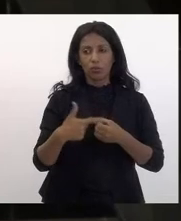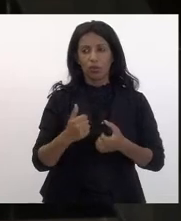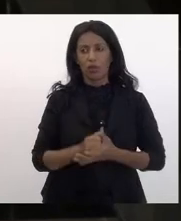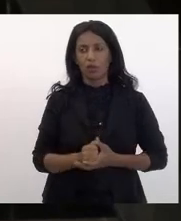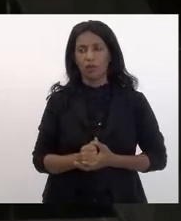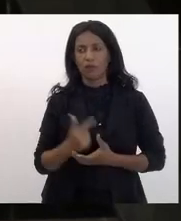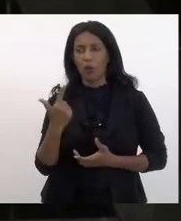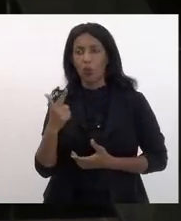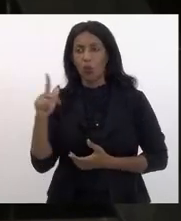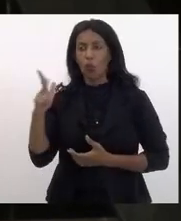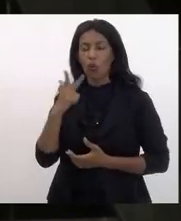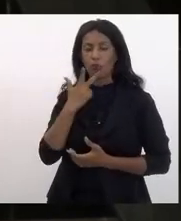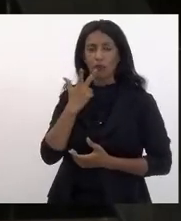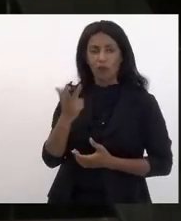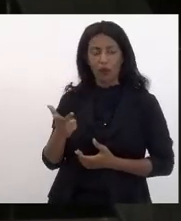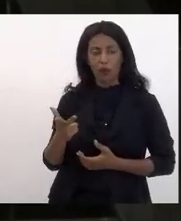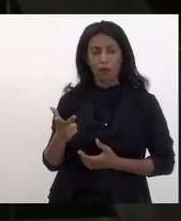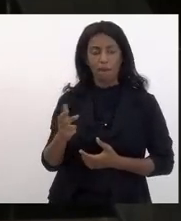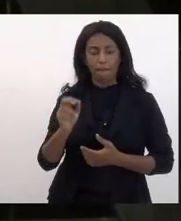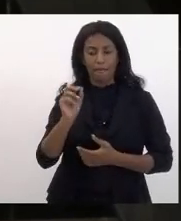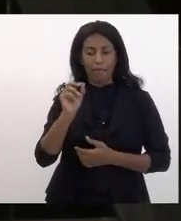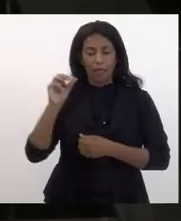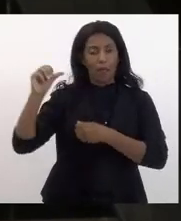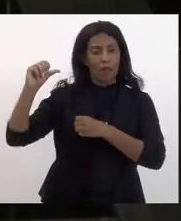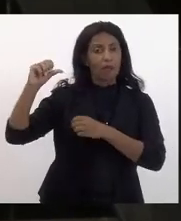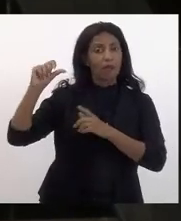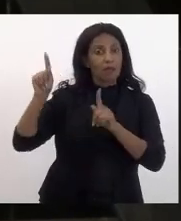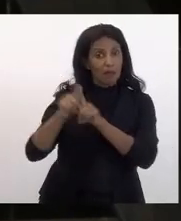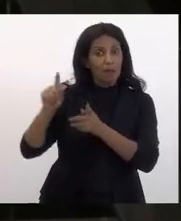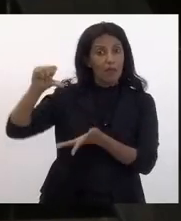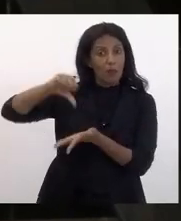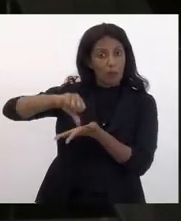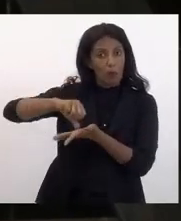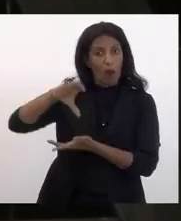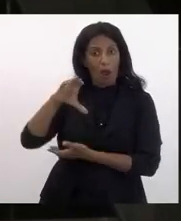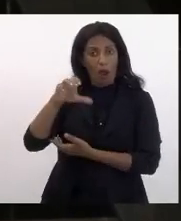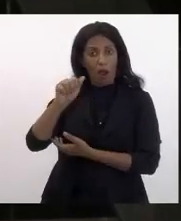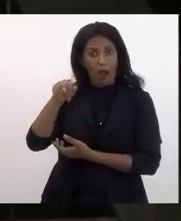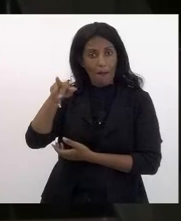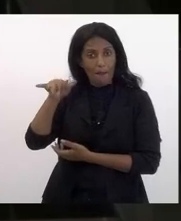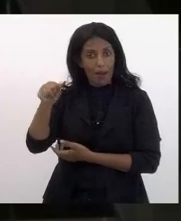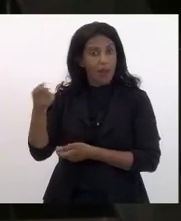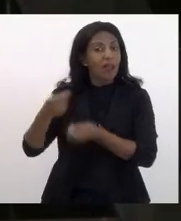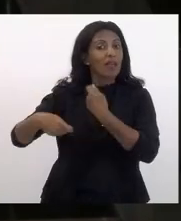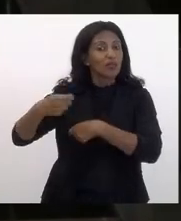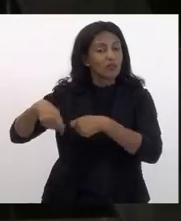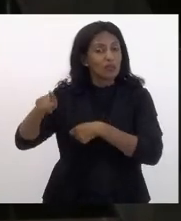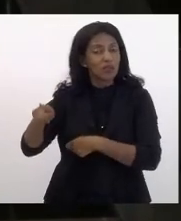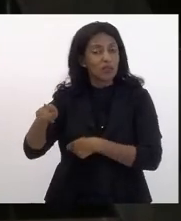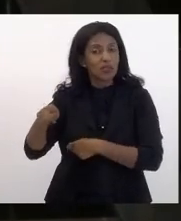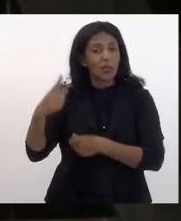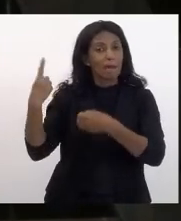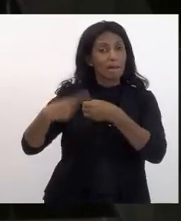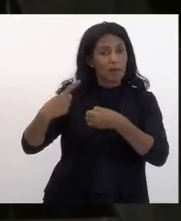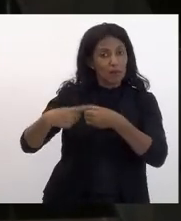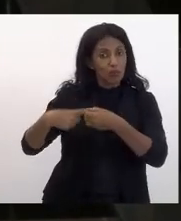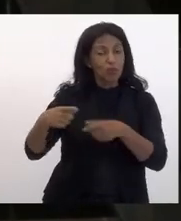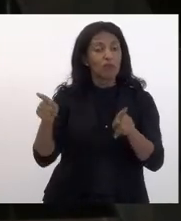disse, olha, a UPA de Camará está idêntica. Sabe quem administra a UPA de Camará? O